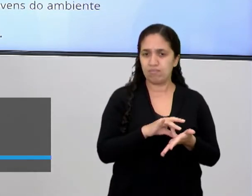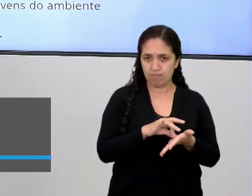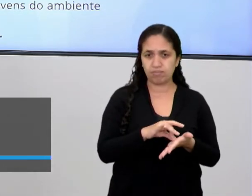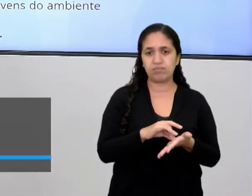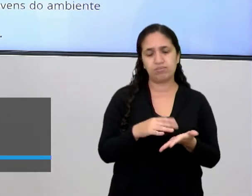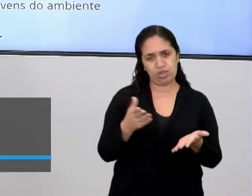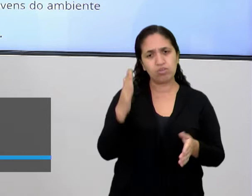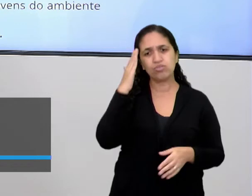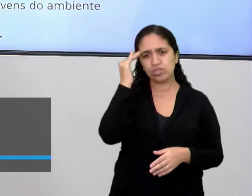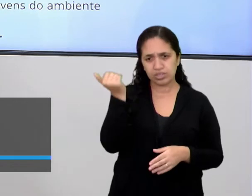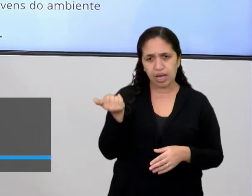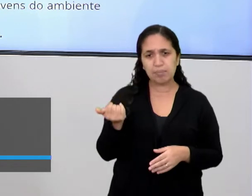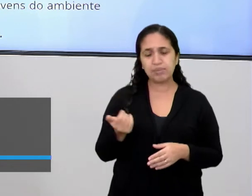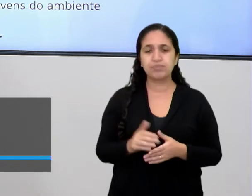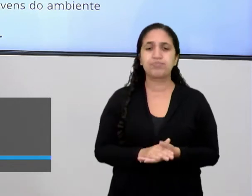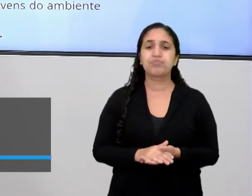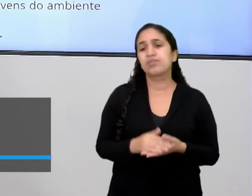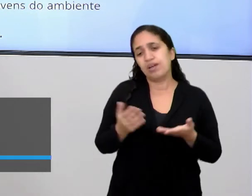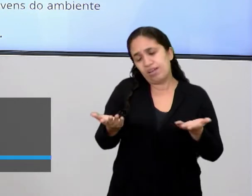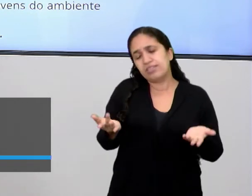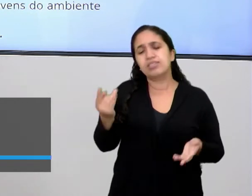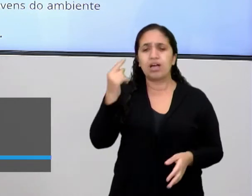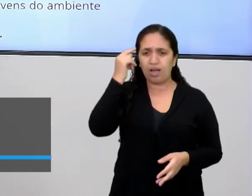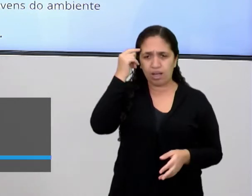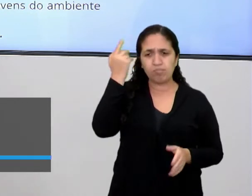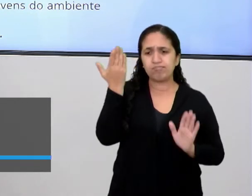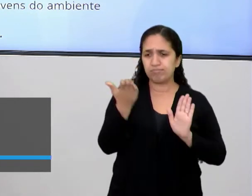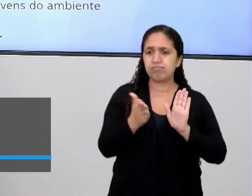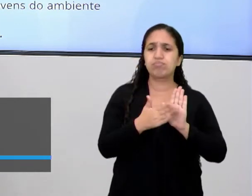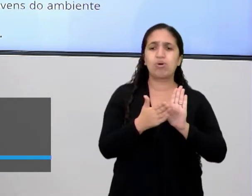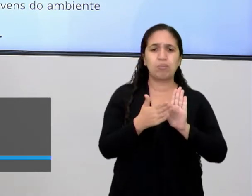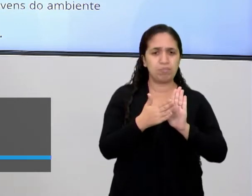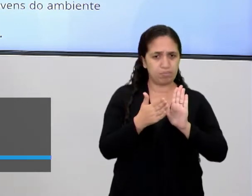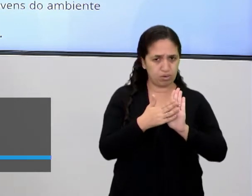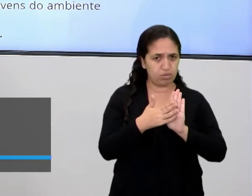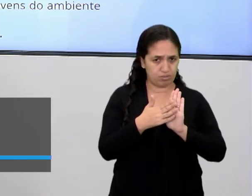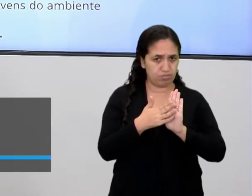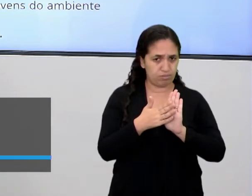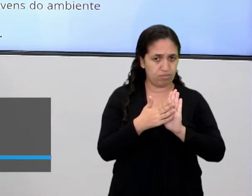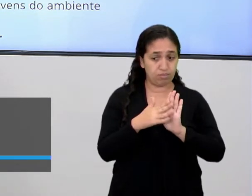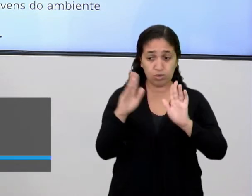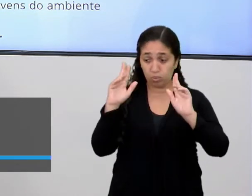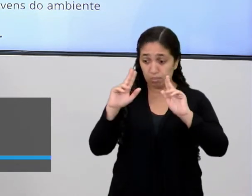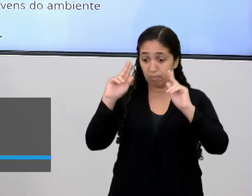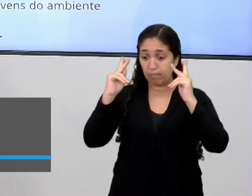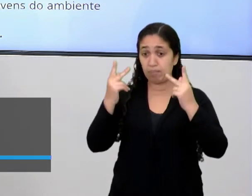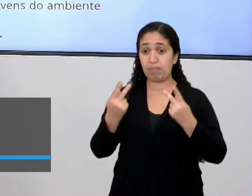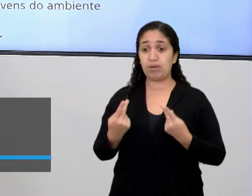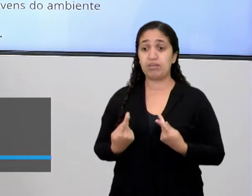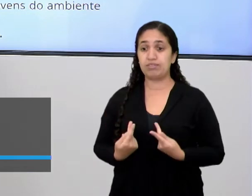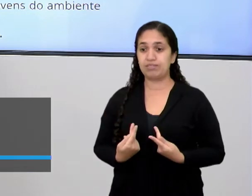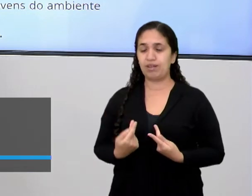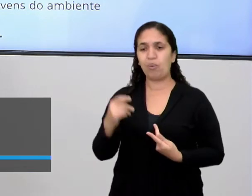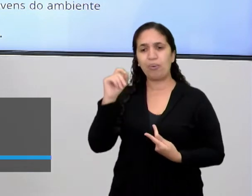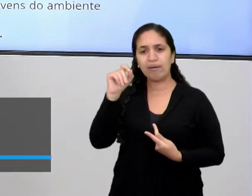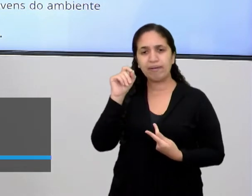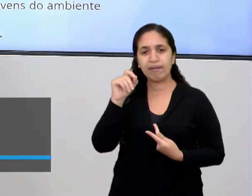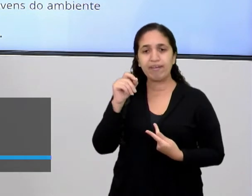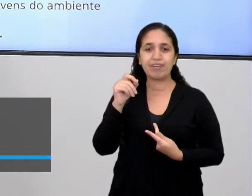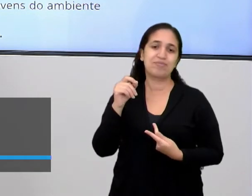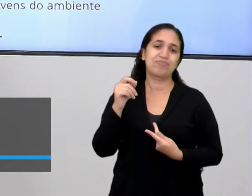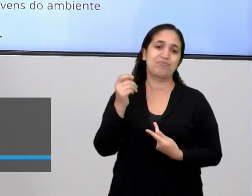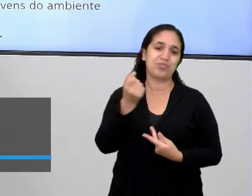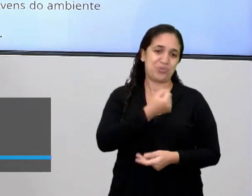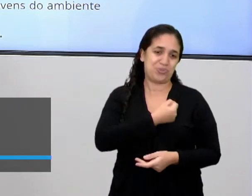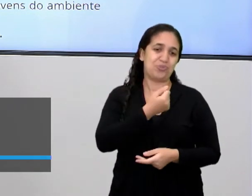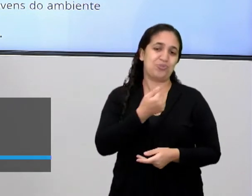também, tá ok? Então essa é a ideia, essa é a proposta, humanizar números, tudo bem? E aí a seguir a gente apresenta